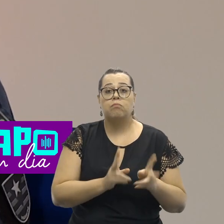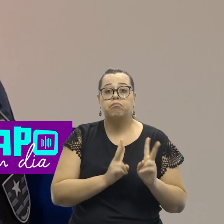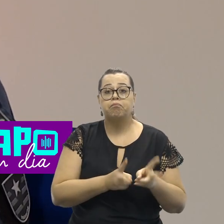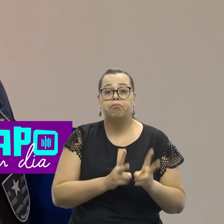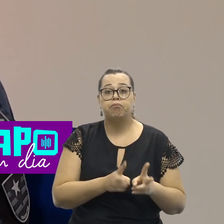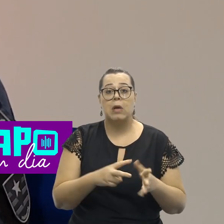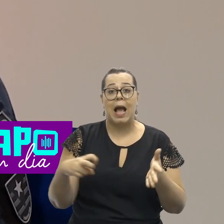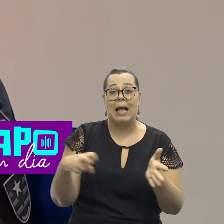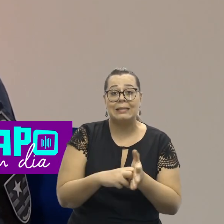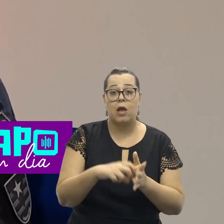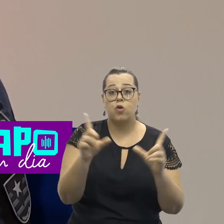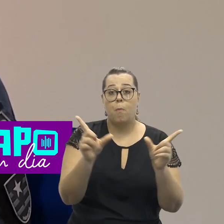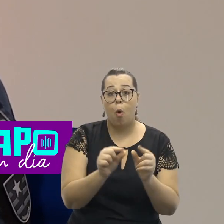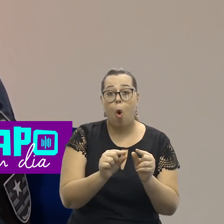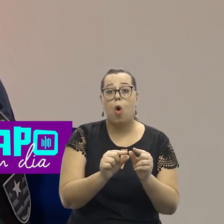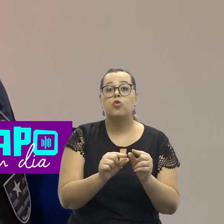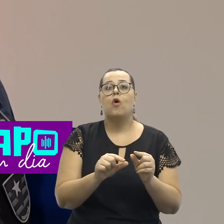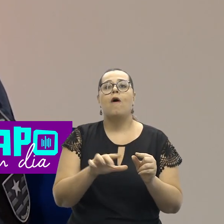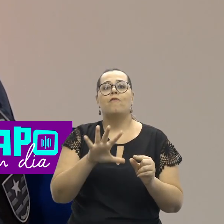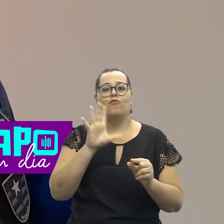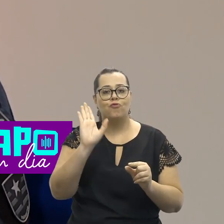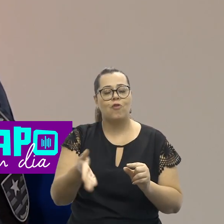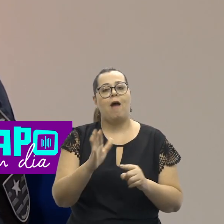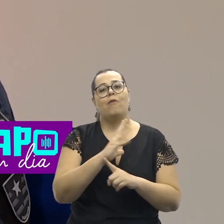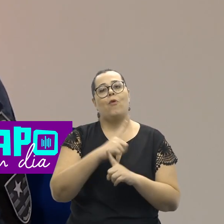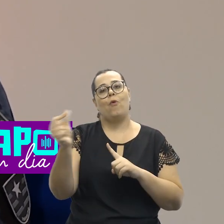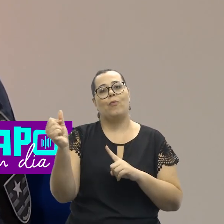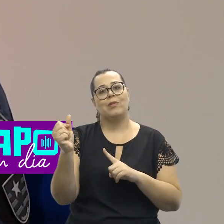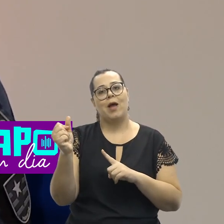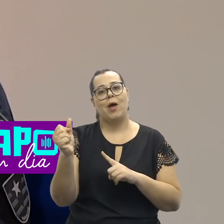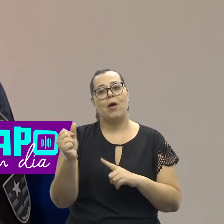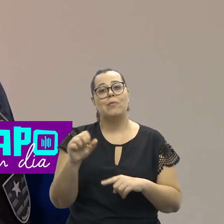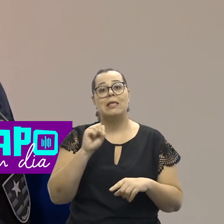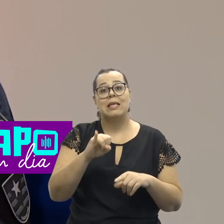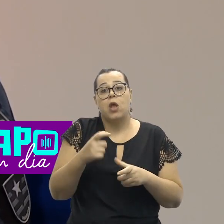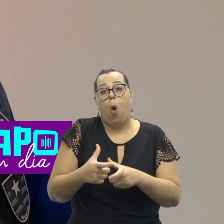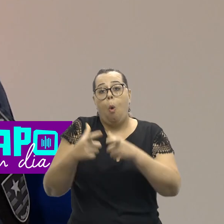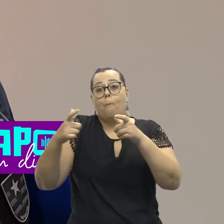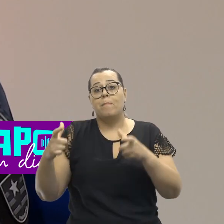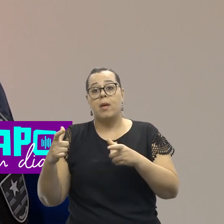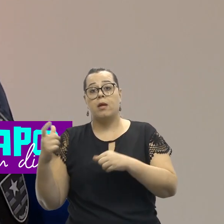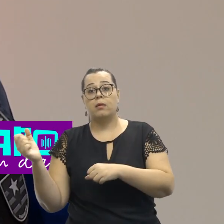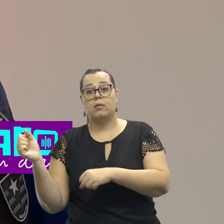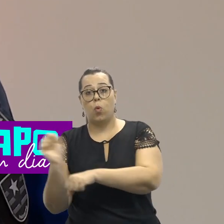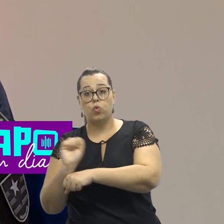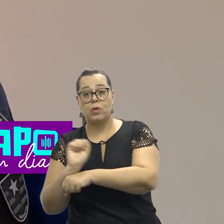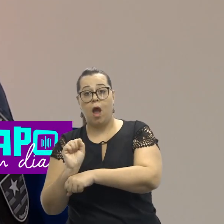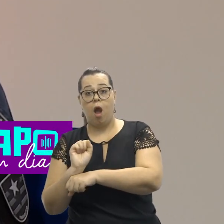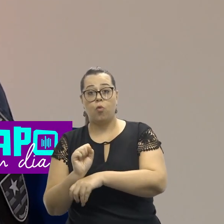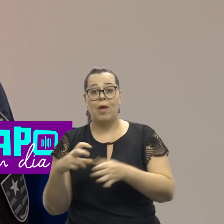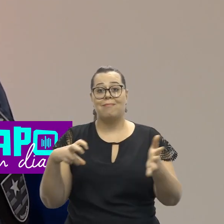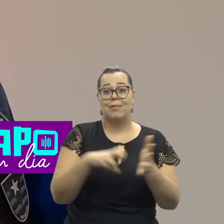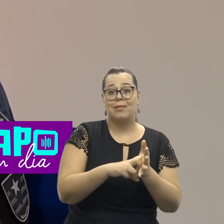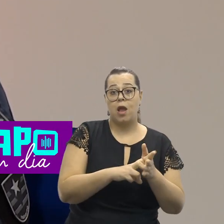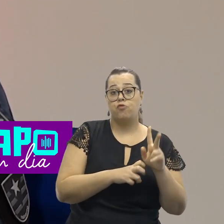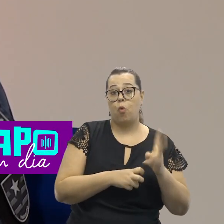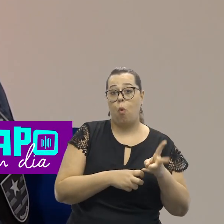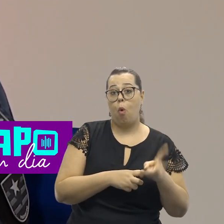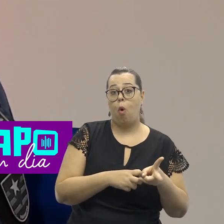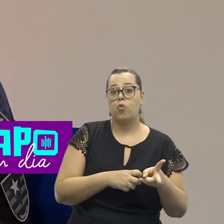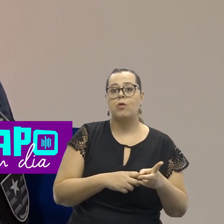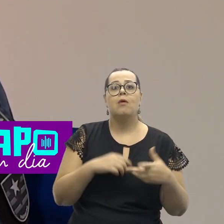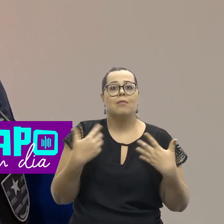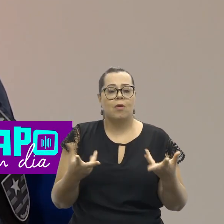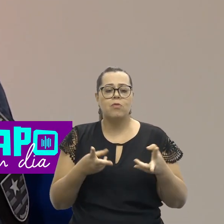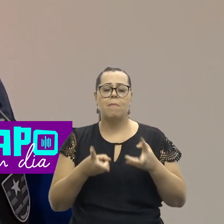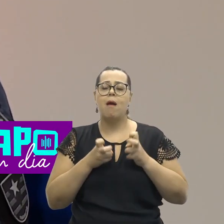vitória. Com certeza. Porque se eu tenho mais veículos rodando, potencialmente eu teria mais acidentes. Então quando a gente consegue diminuir, é um exemplo de que